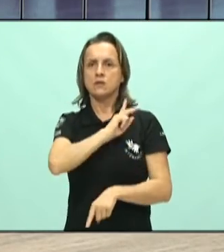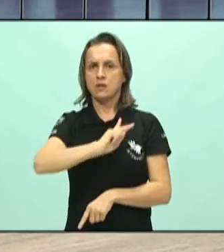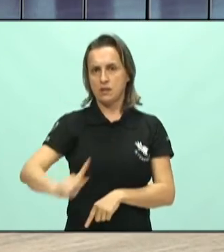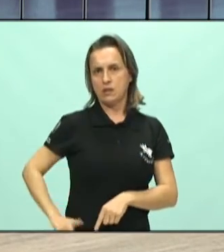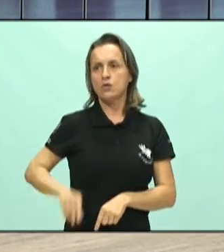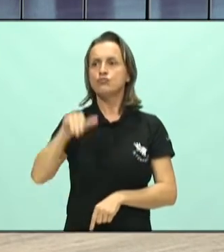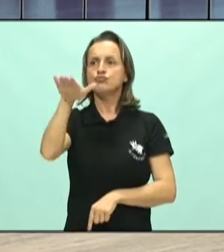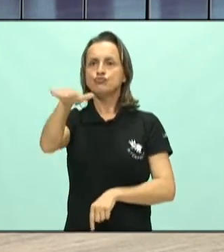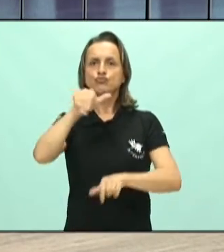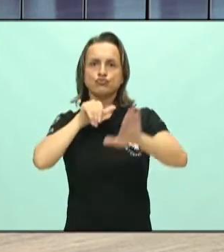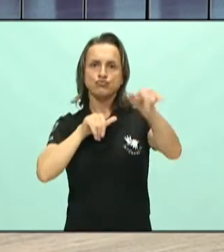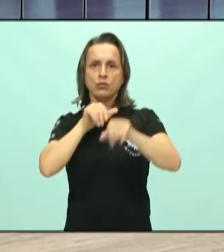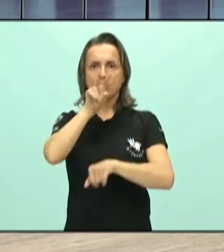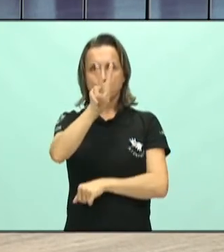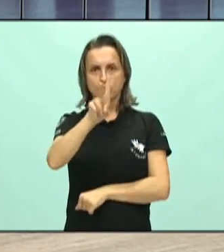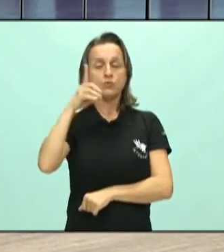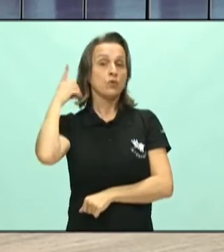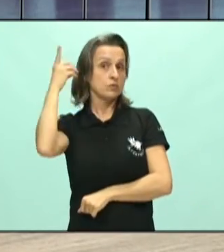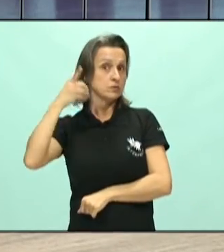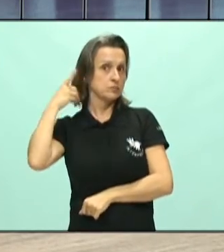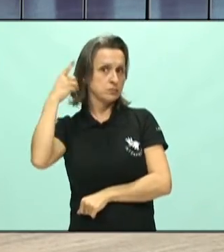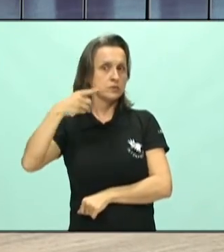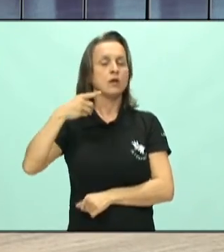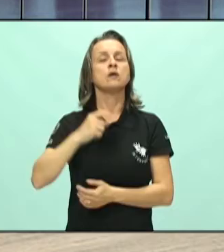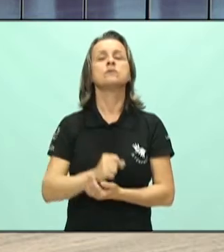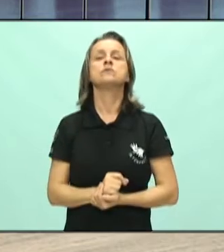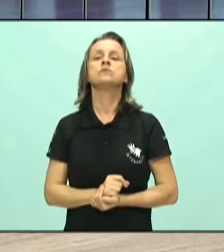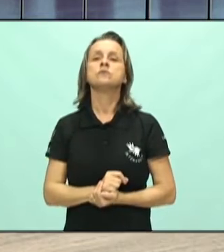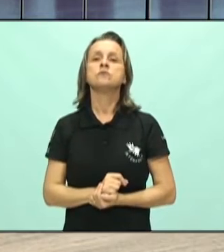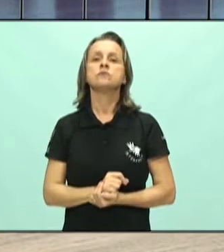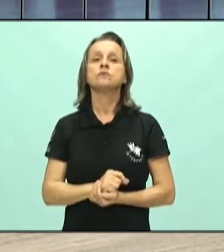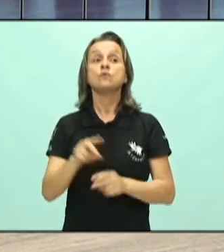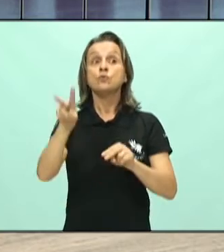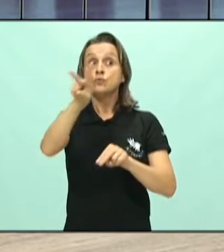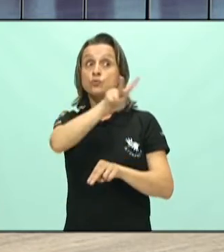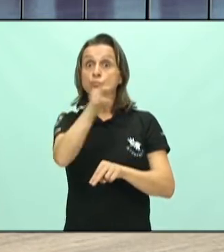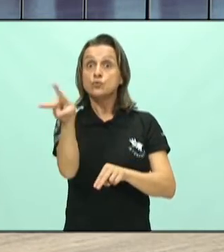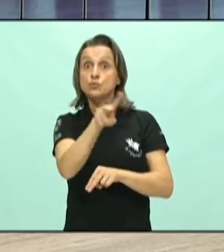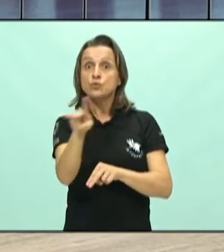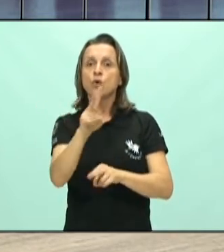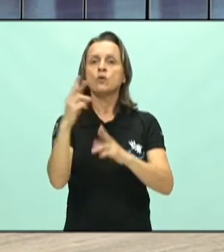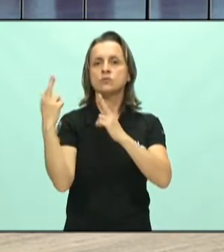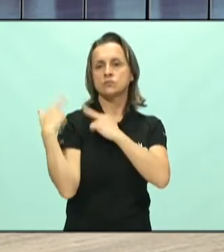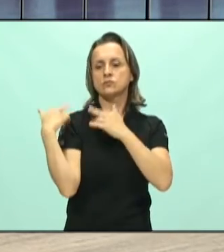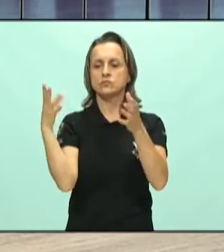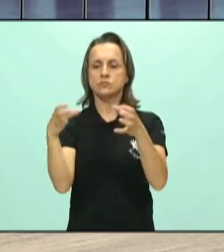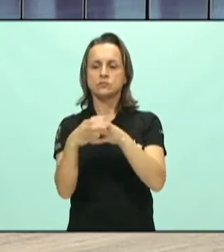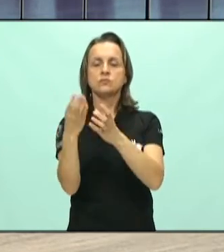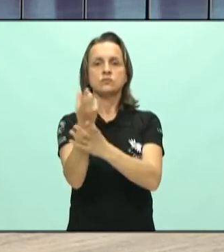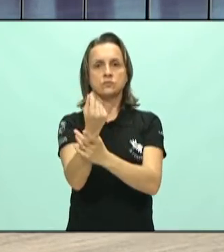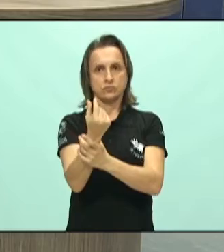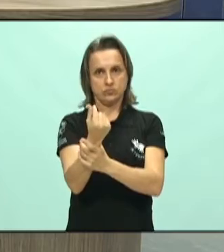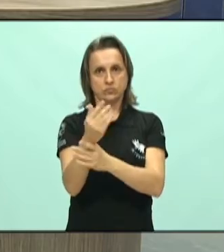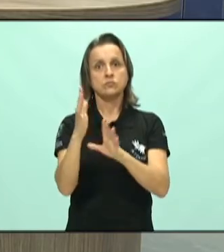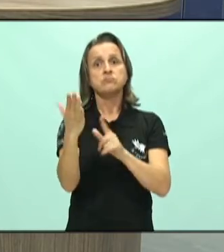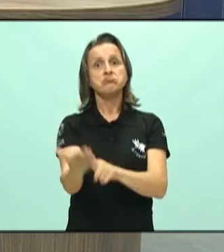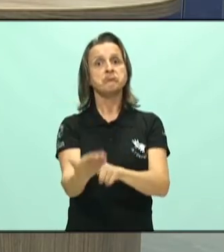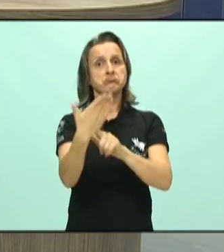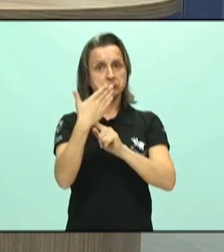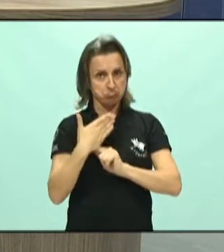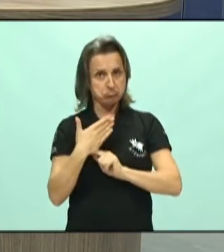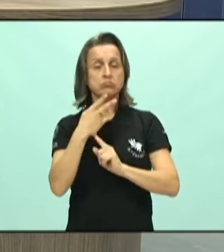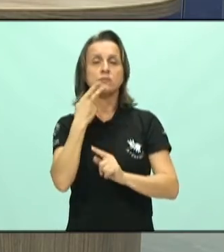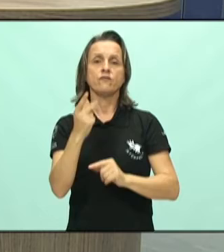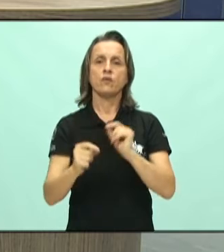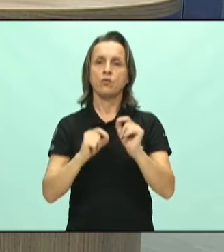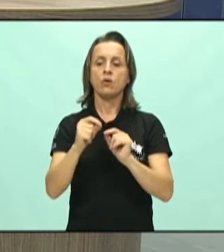eram o Marcos Vieira e o Milton Obus, os dois na Comissão de Finanças, nos apresentou e disse, naquele momento,